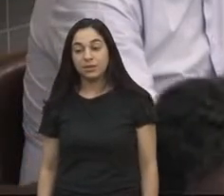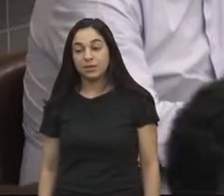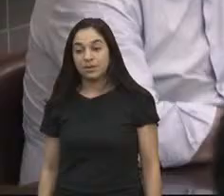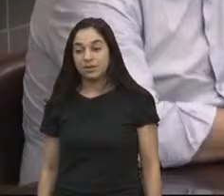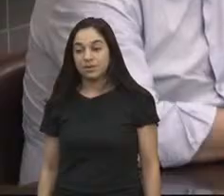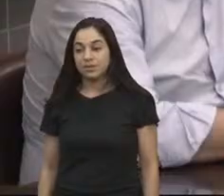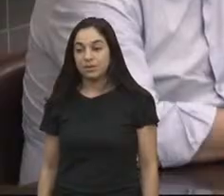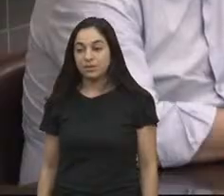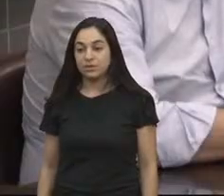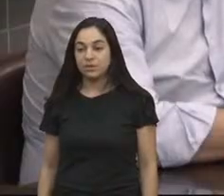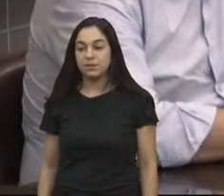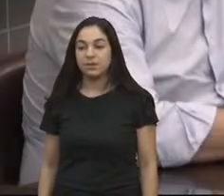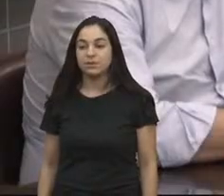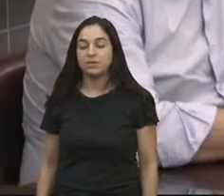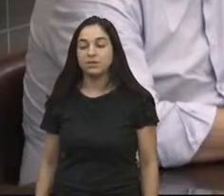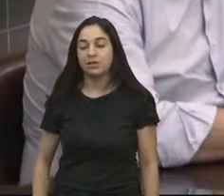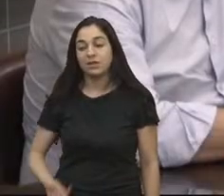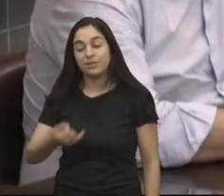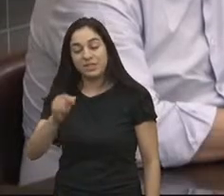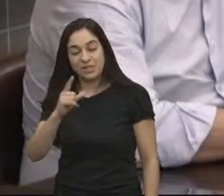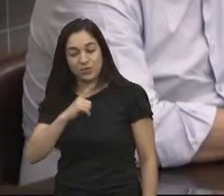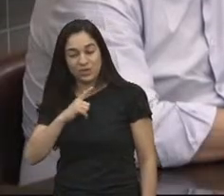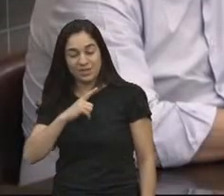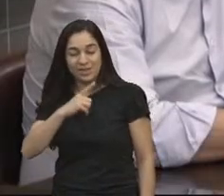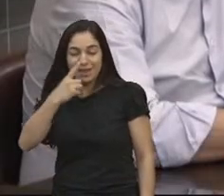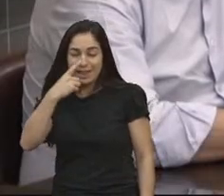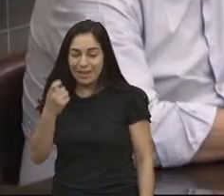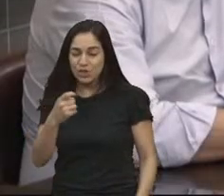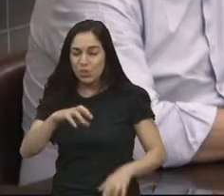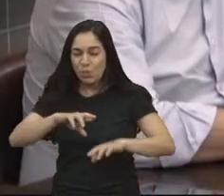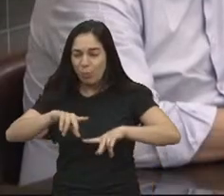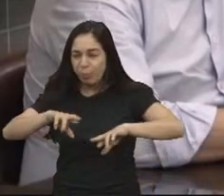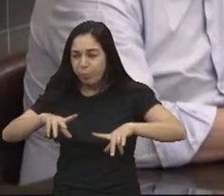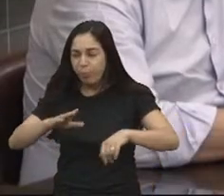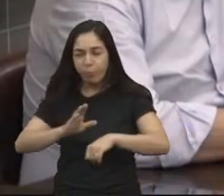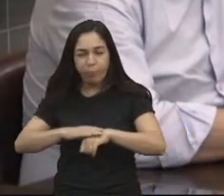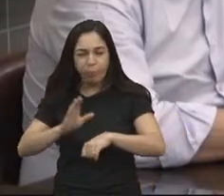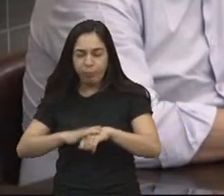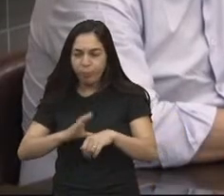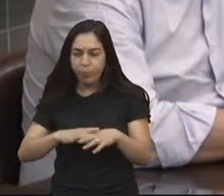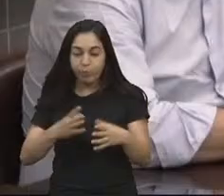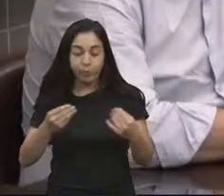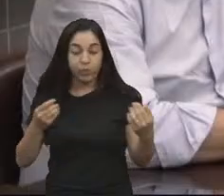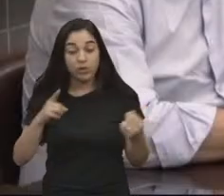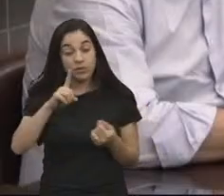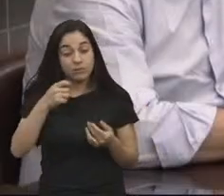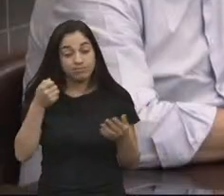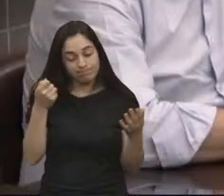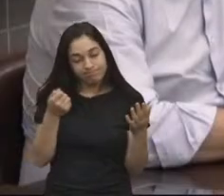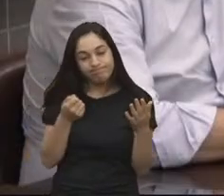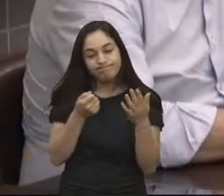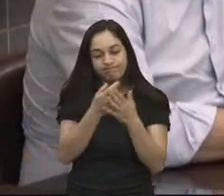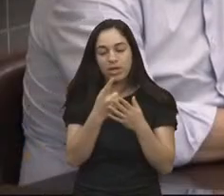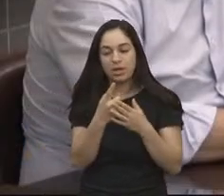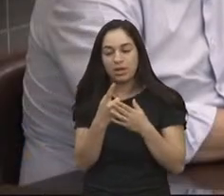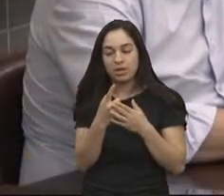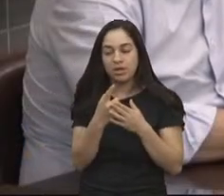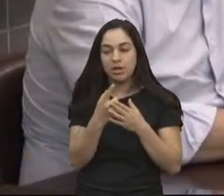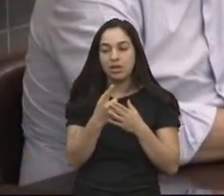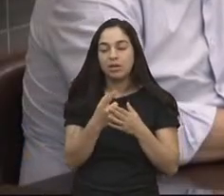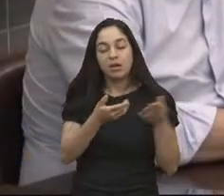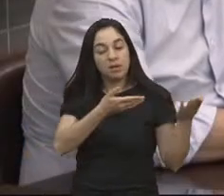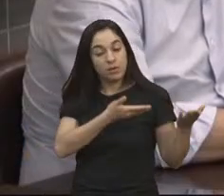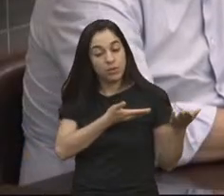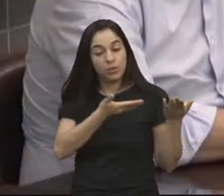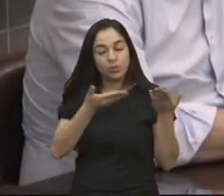você gera um volume alto, você paga esse transporte e esse transporte final, quando você